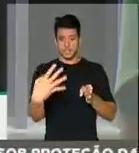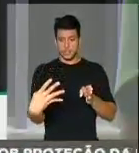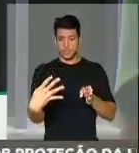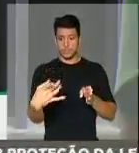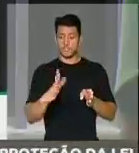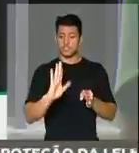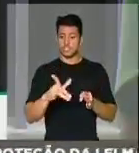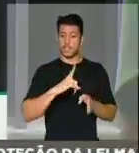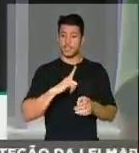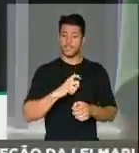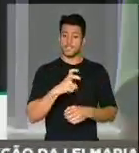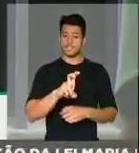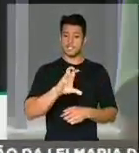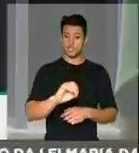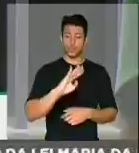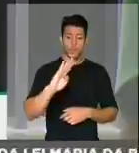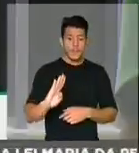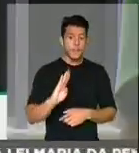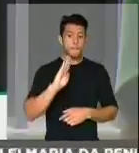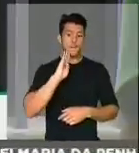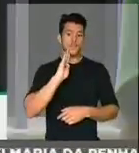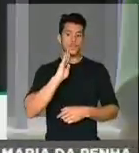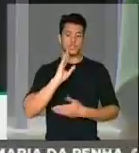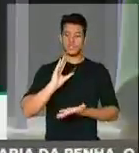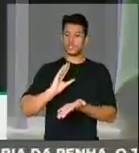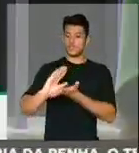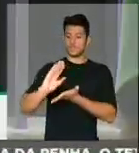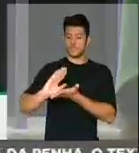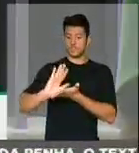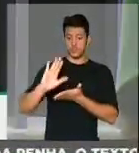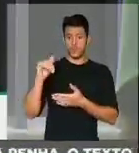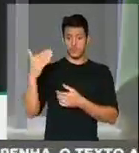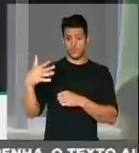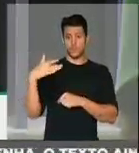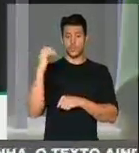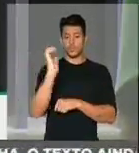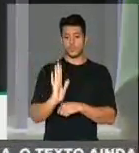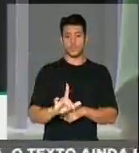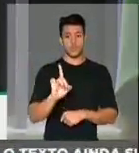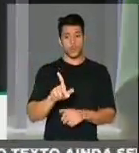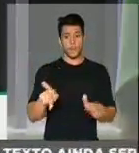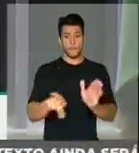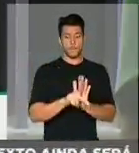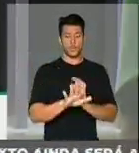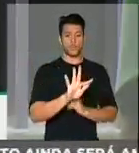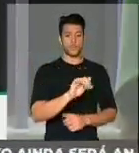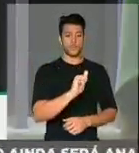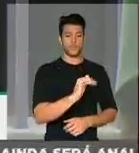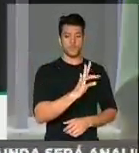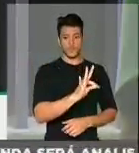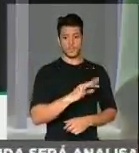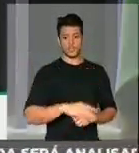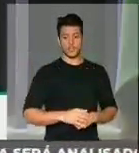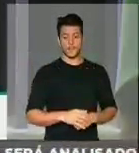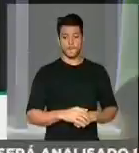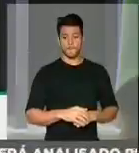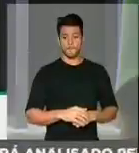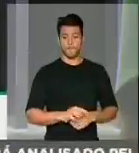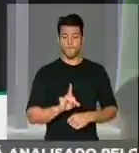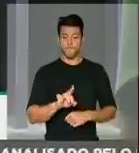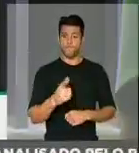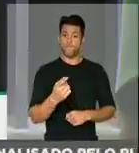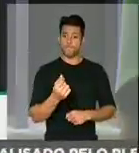investidos fora do Brasil. Dinheiro do FAT. O mesmo dinheiro que o PT investiu em grupos econômicos